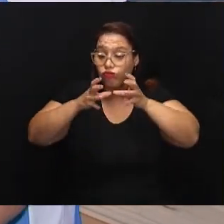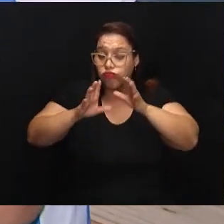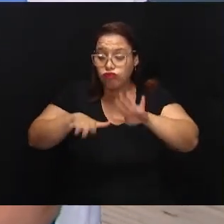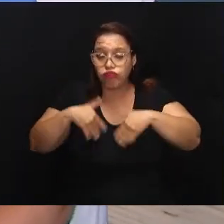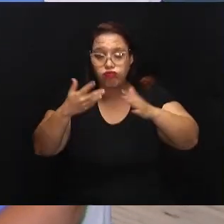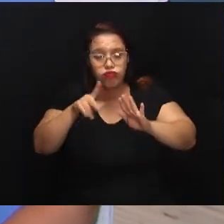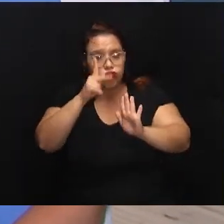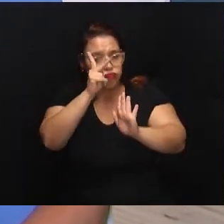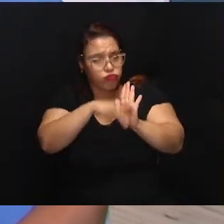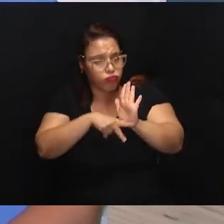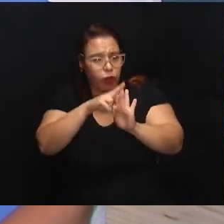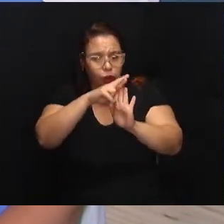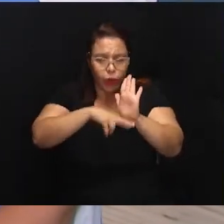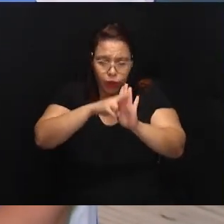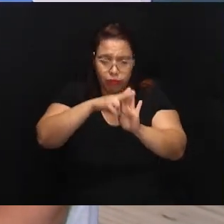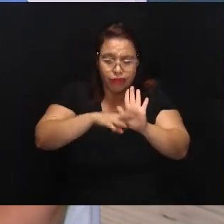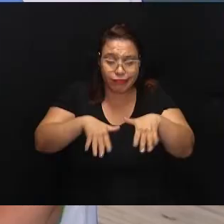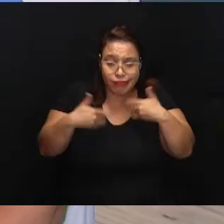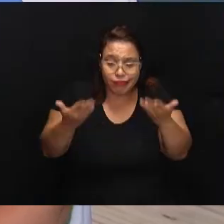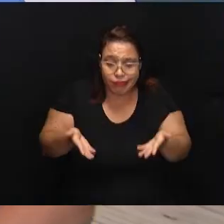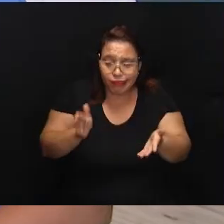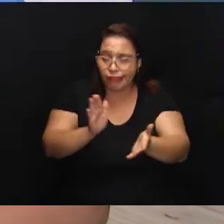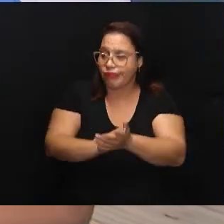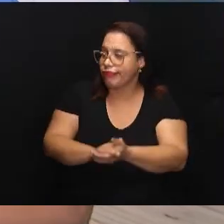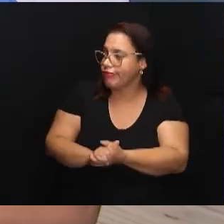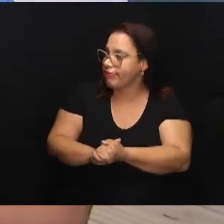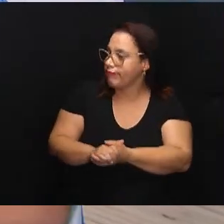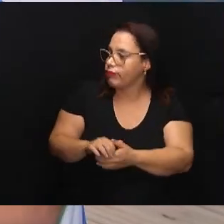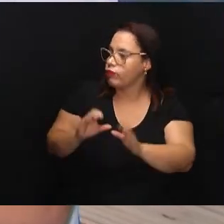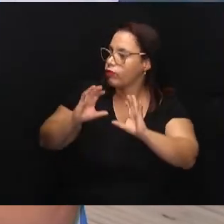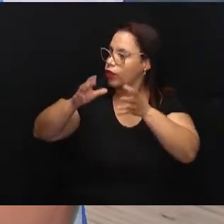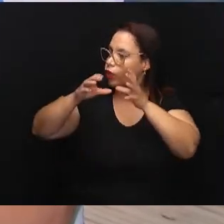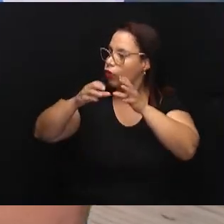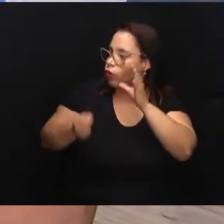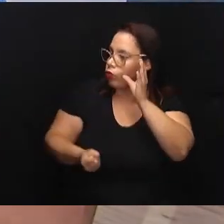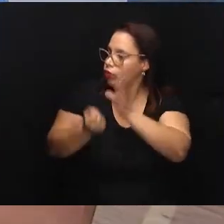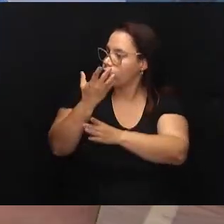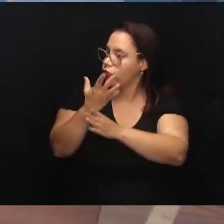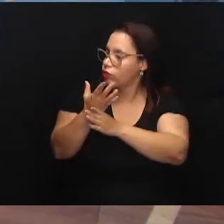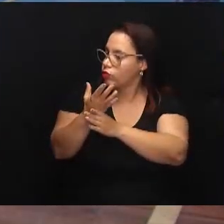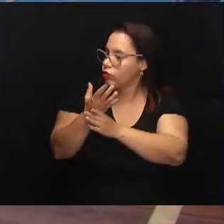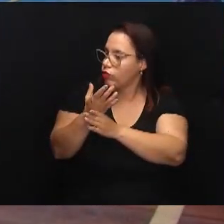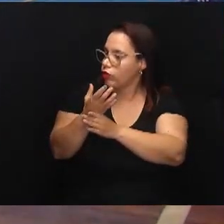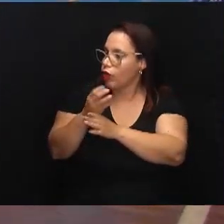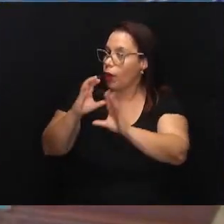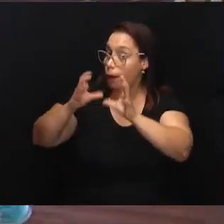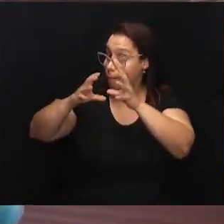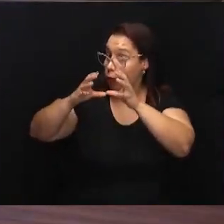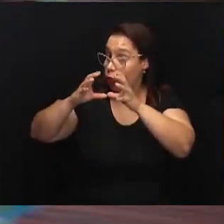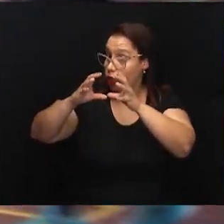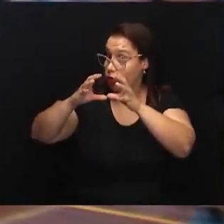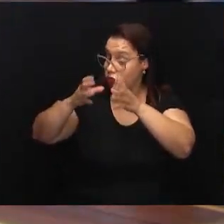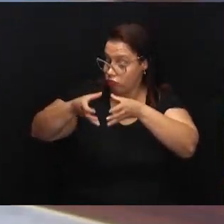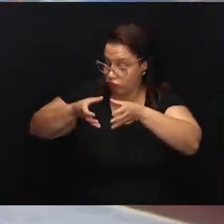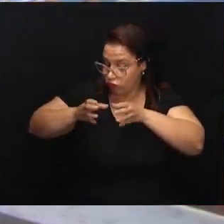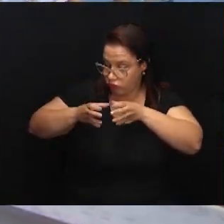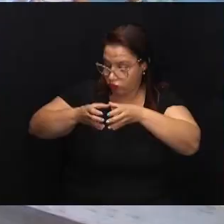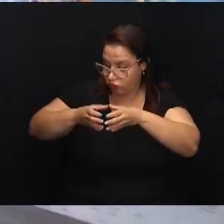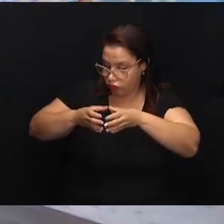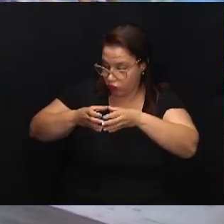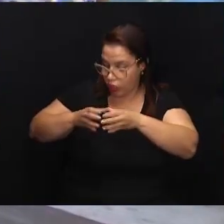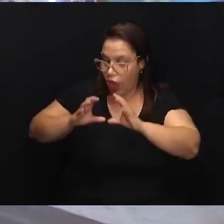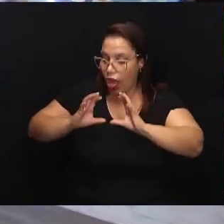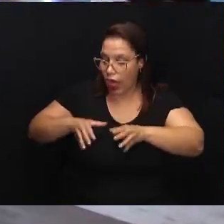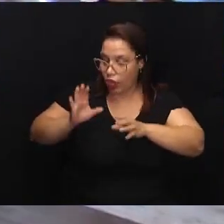são as principais regras do voleibol? Inclusive, o voleibol foi criado, né, com a bola era uma câmera de